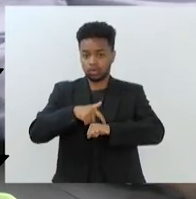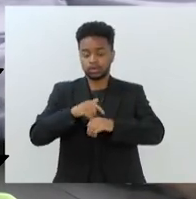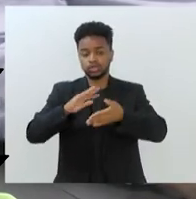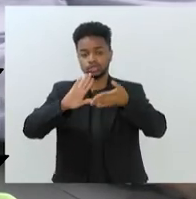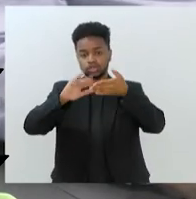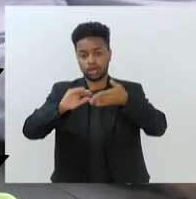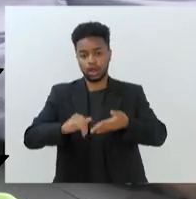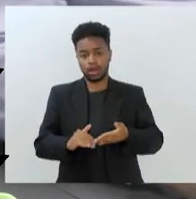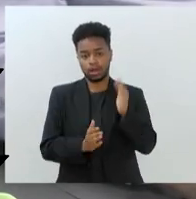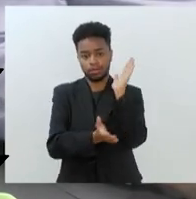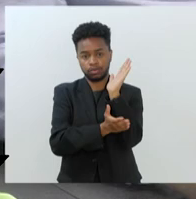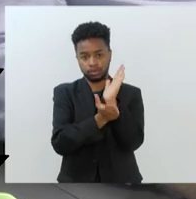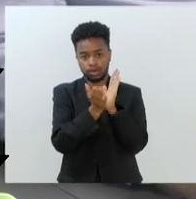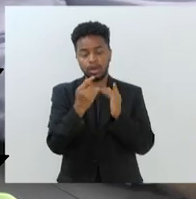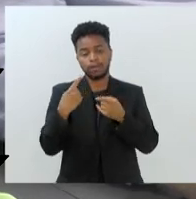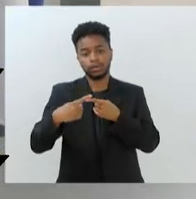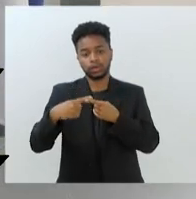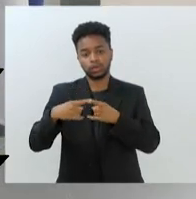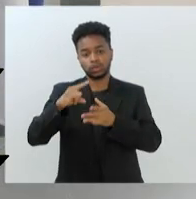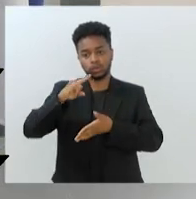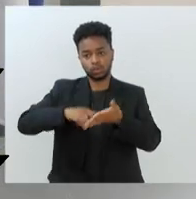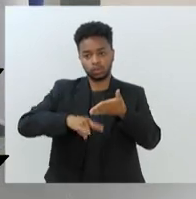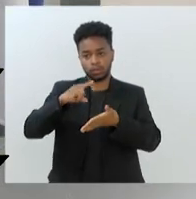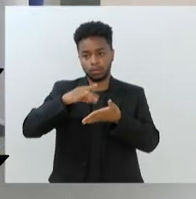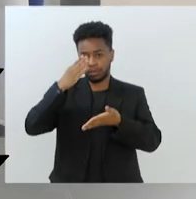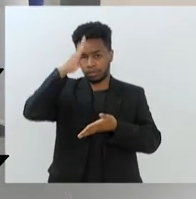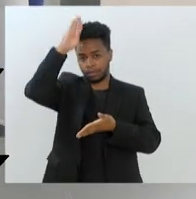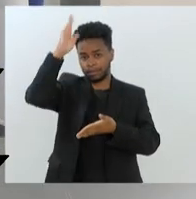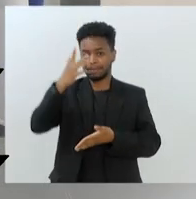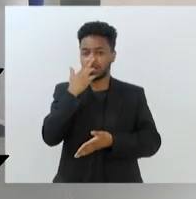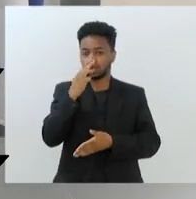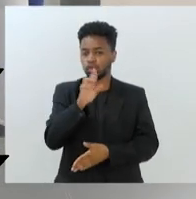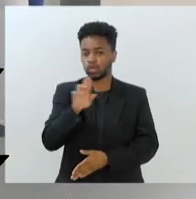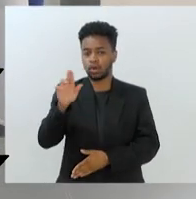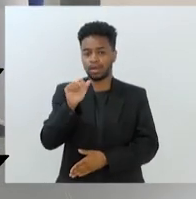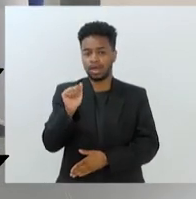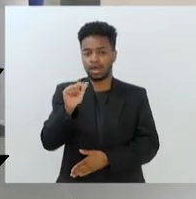desburocratizar. Até porque o documento do bombeiro, não, me parece que o nome não é alvará.